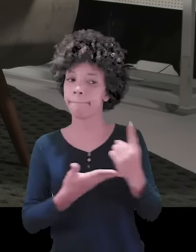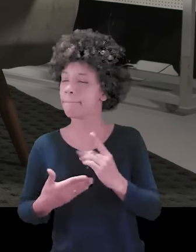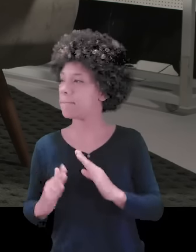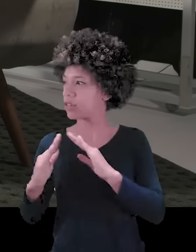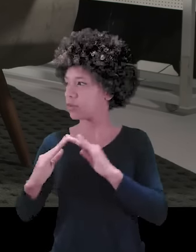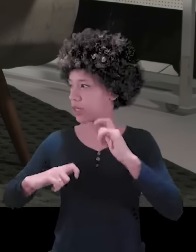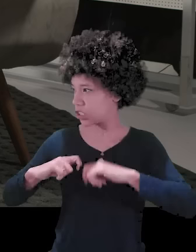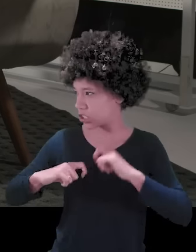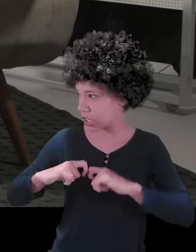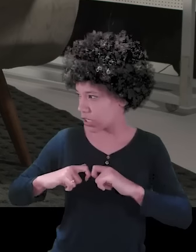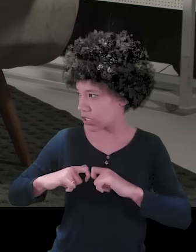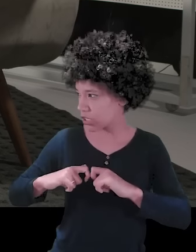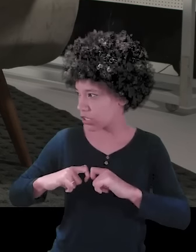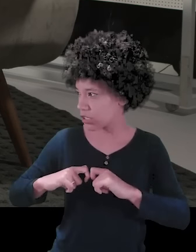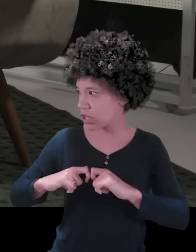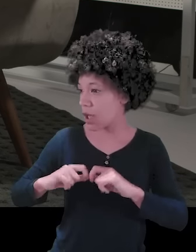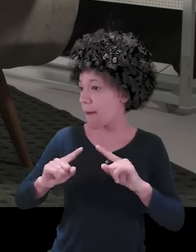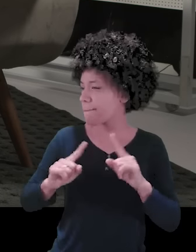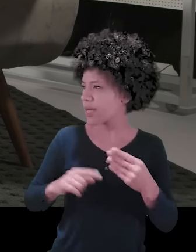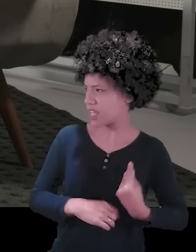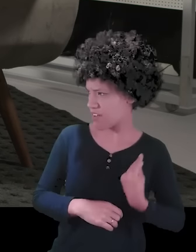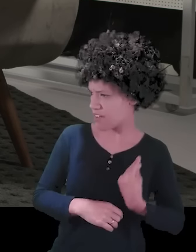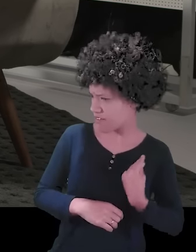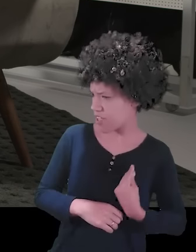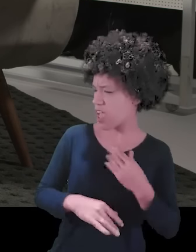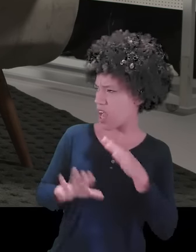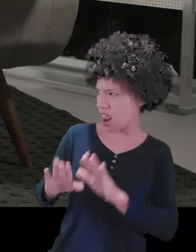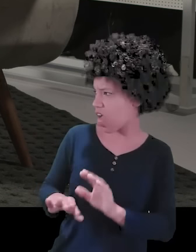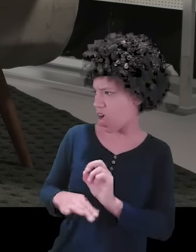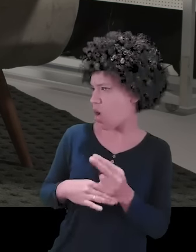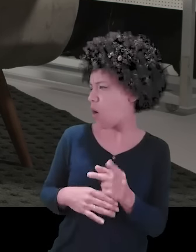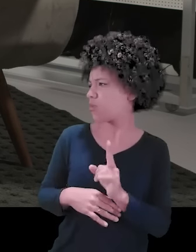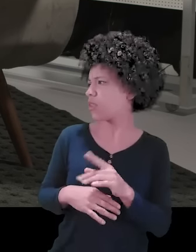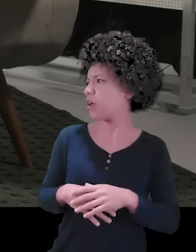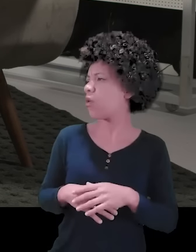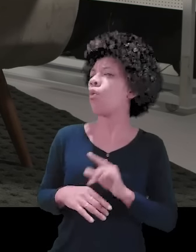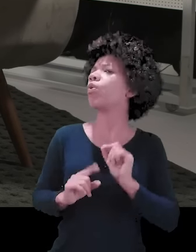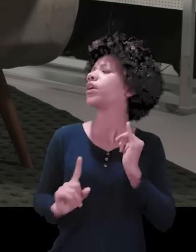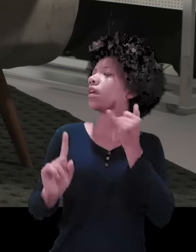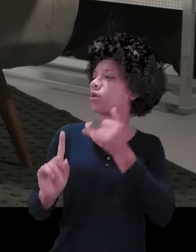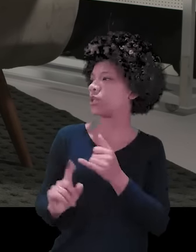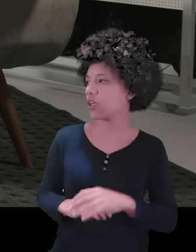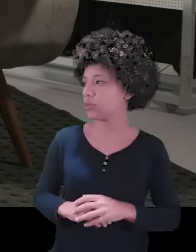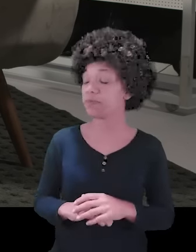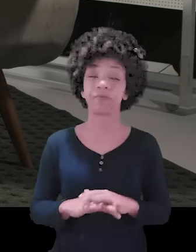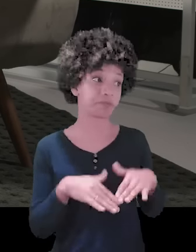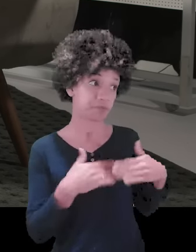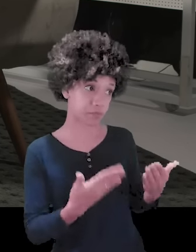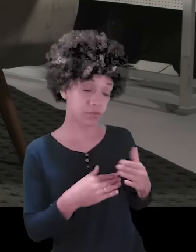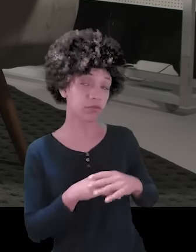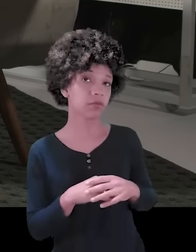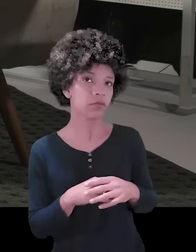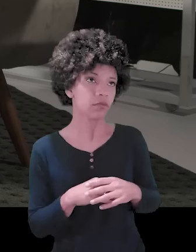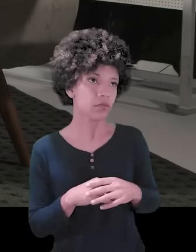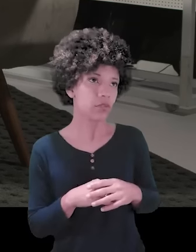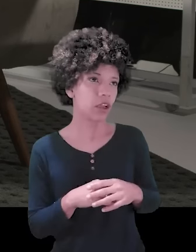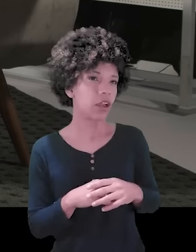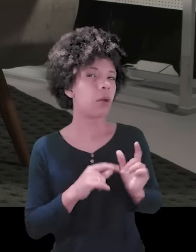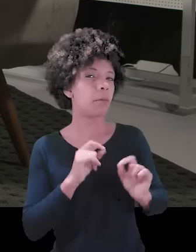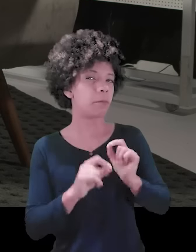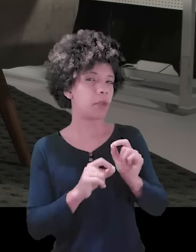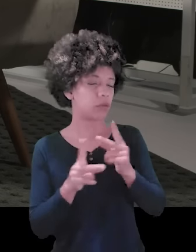para sexo Tá mas as moravam com é uma coisa assim que está sendo acusado então pelo que